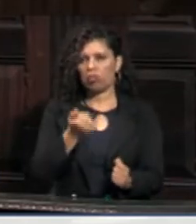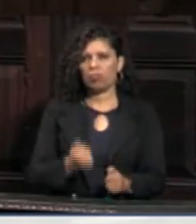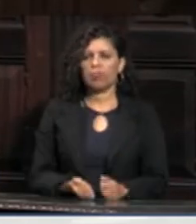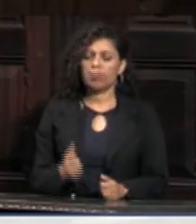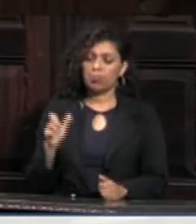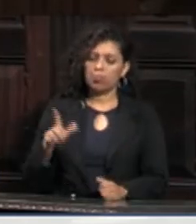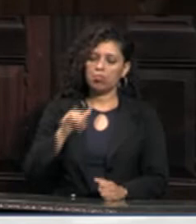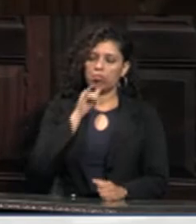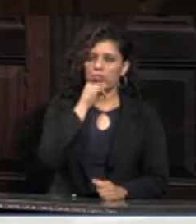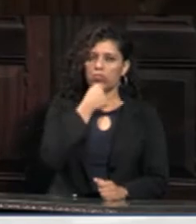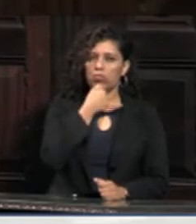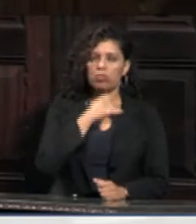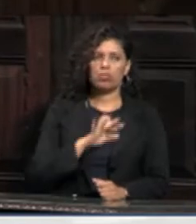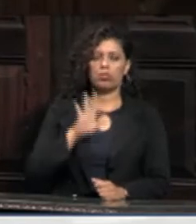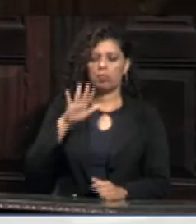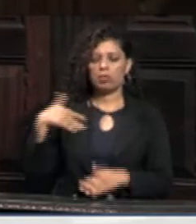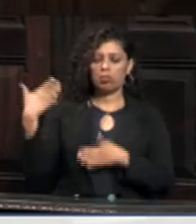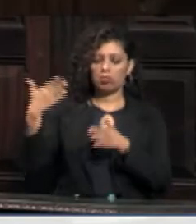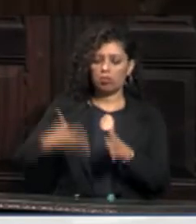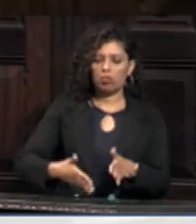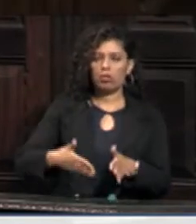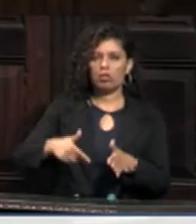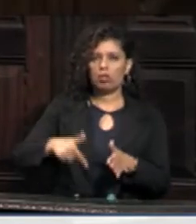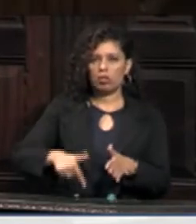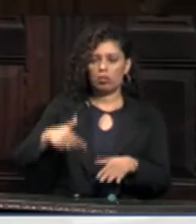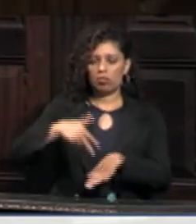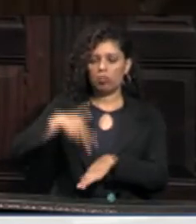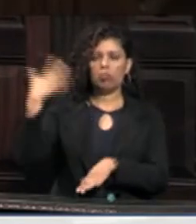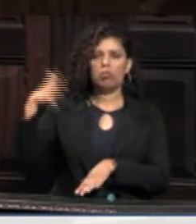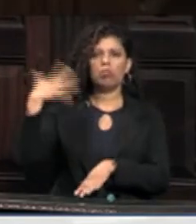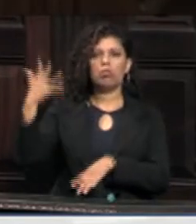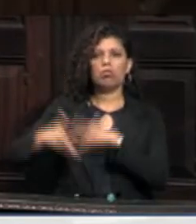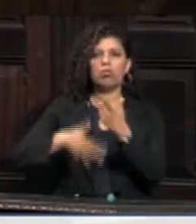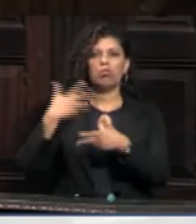infelizmente. E estou aqui me pronunciando